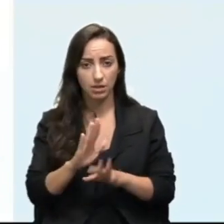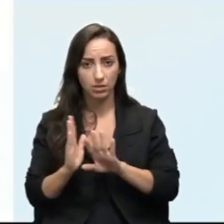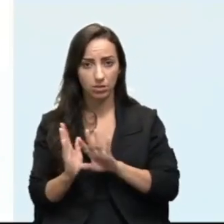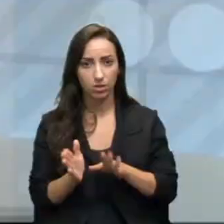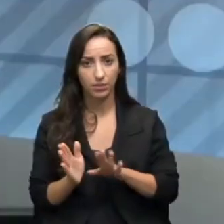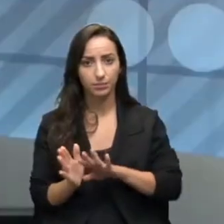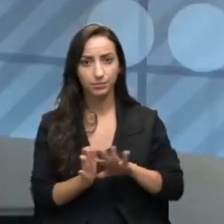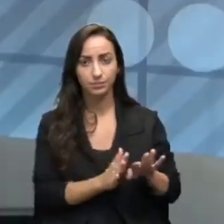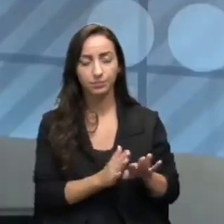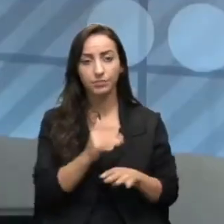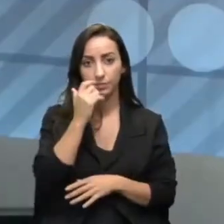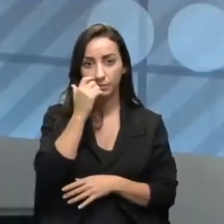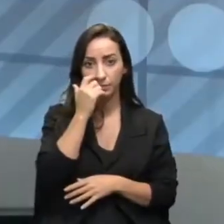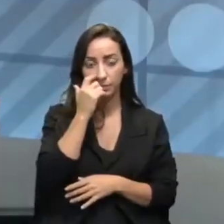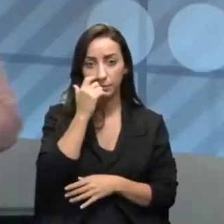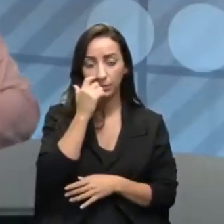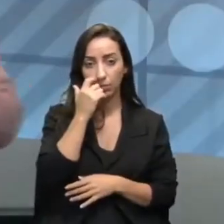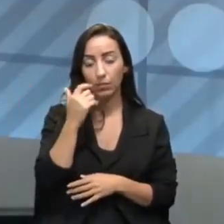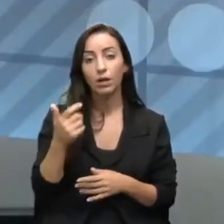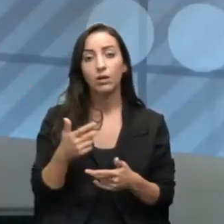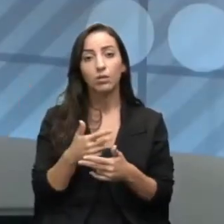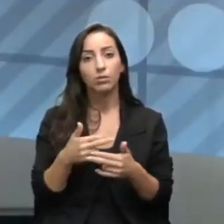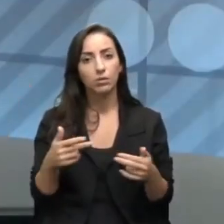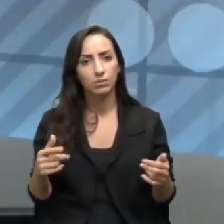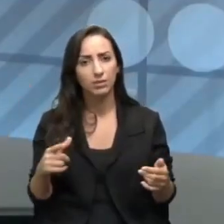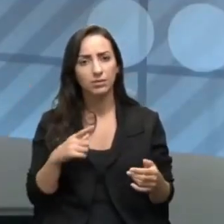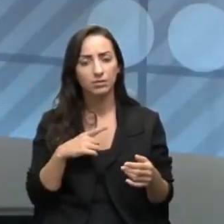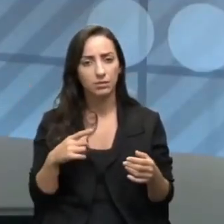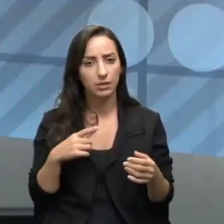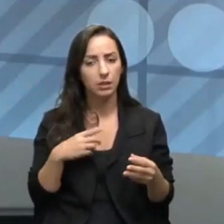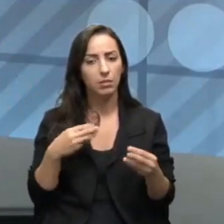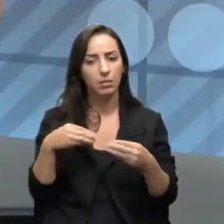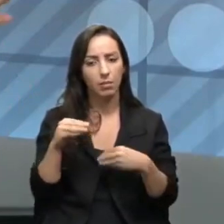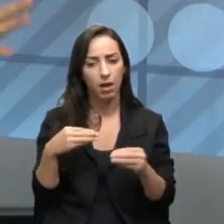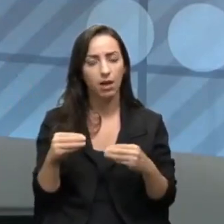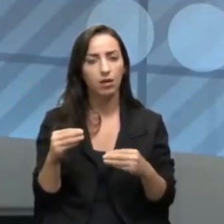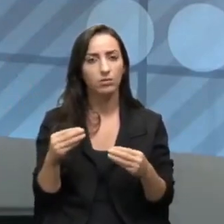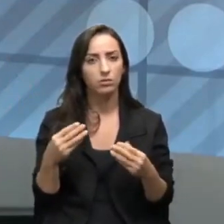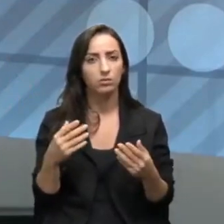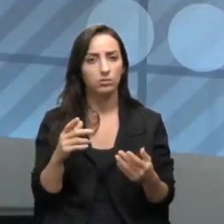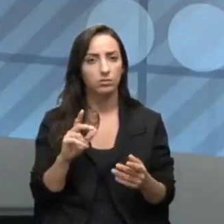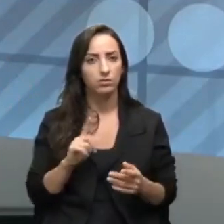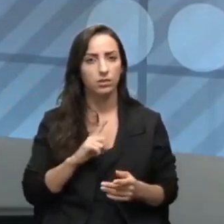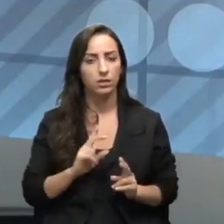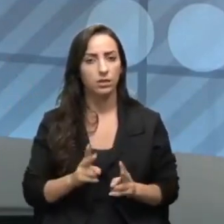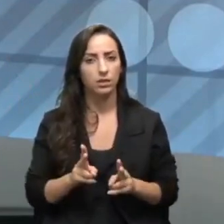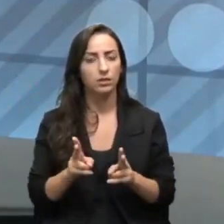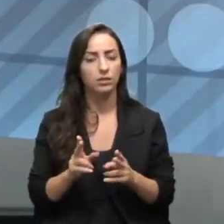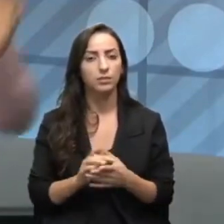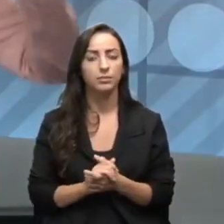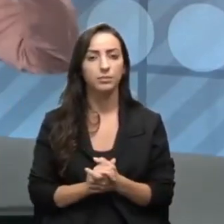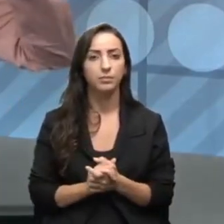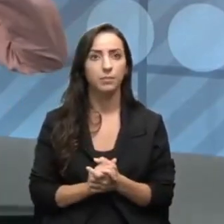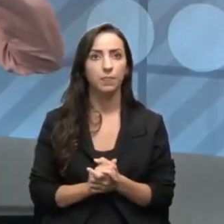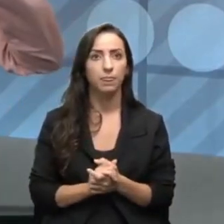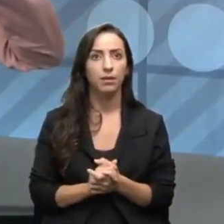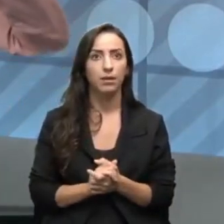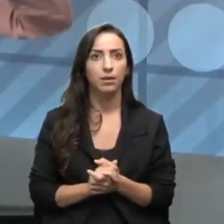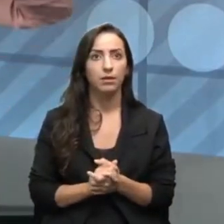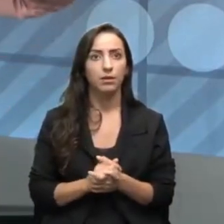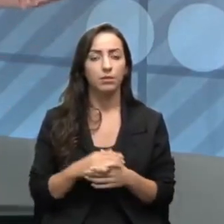No estádio 2, o elemento ainda está elástico, que é um comportamento como de um elástico mesmo. Quando